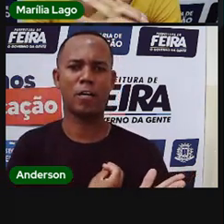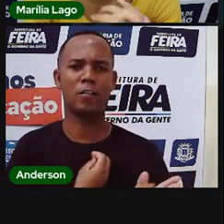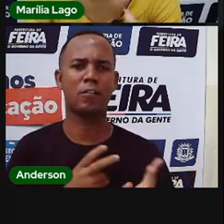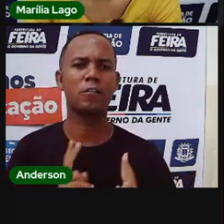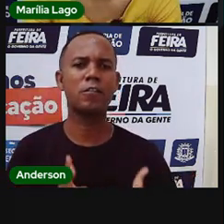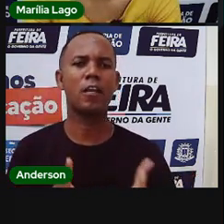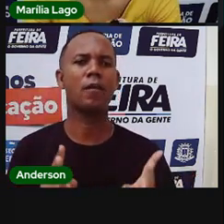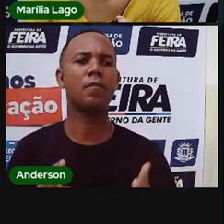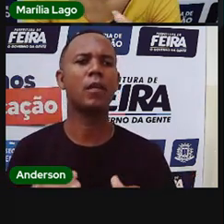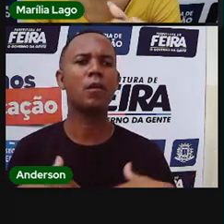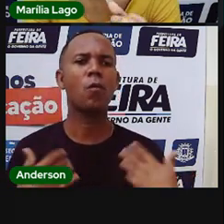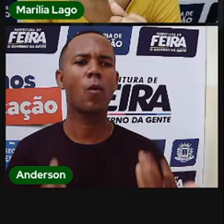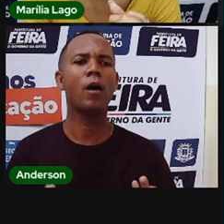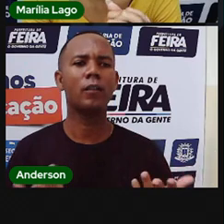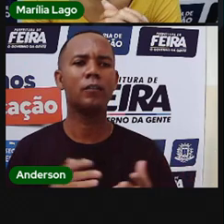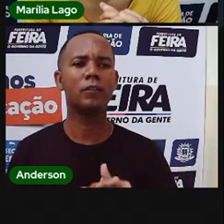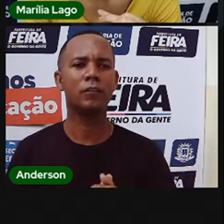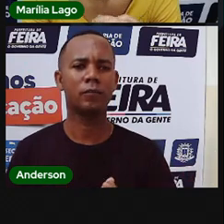mundo deixando um emoji.